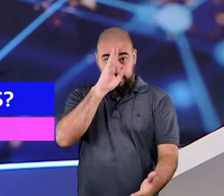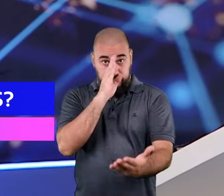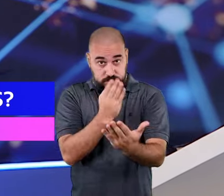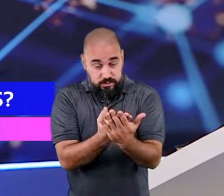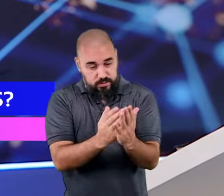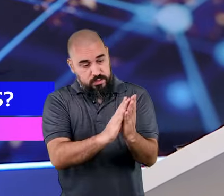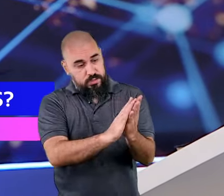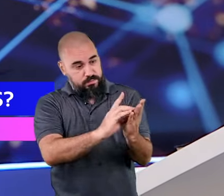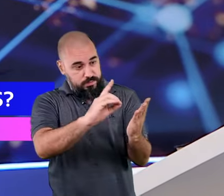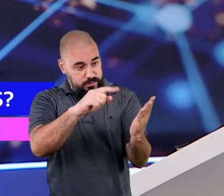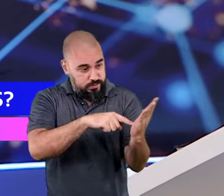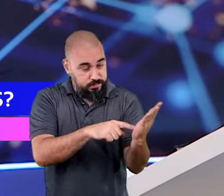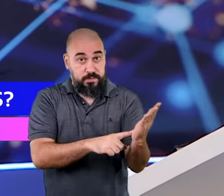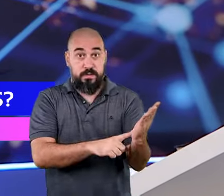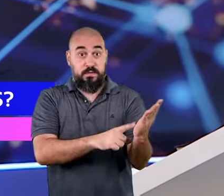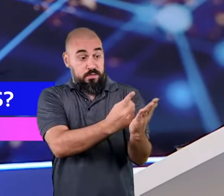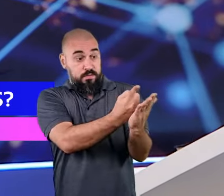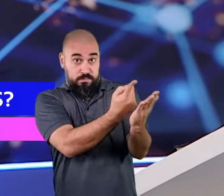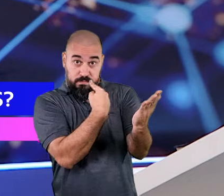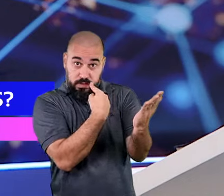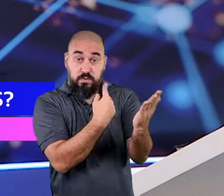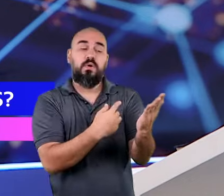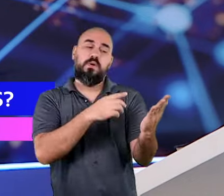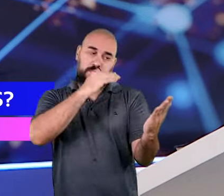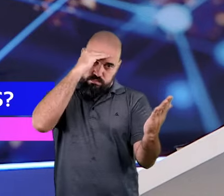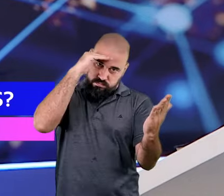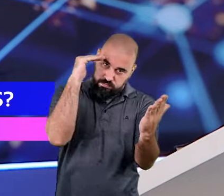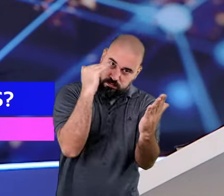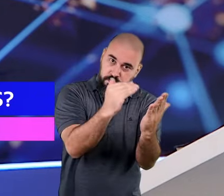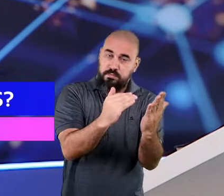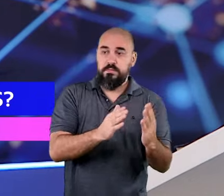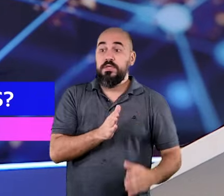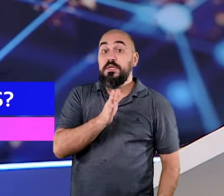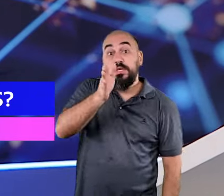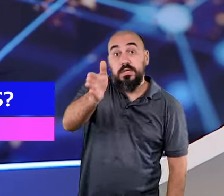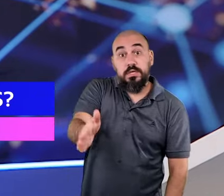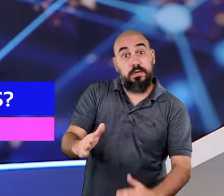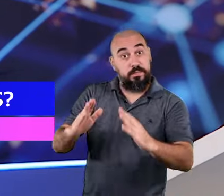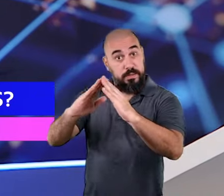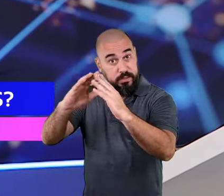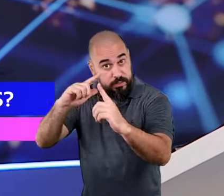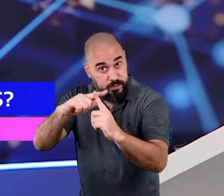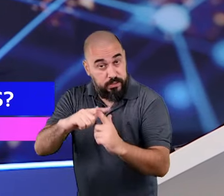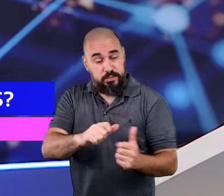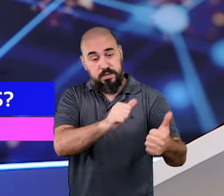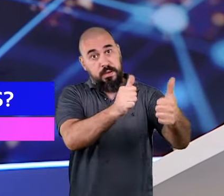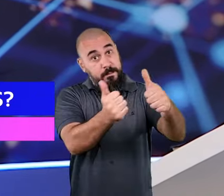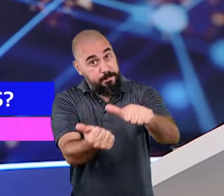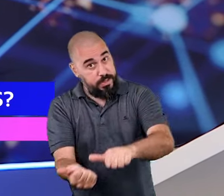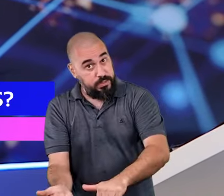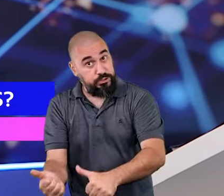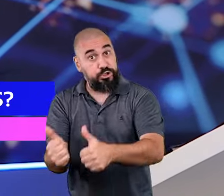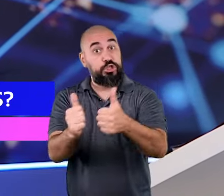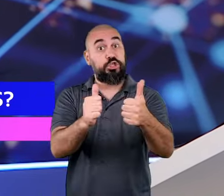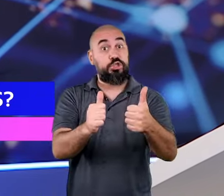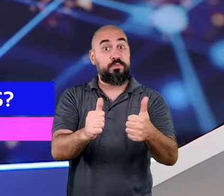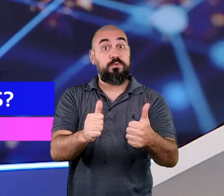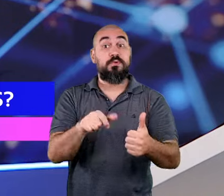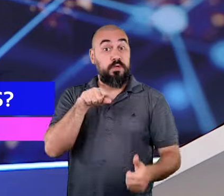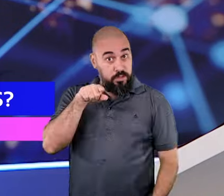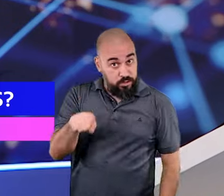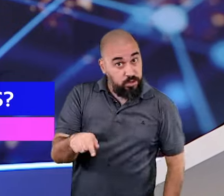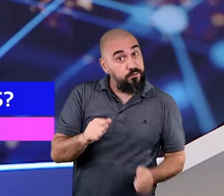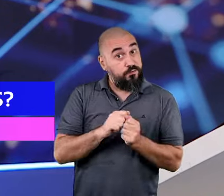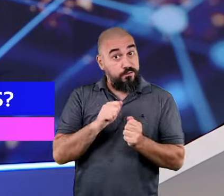palavra, como, por exemplo, obedecer à Bíblia, ir a uma igreja, ser batizado, ser batizada. Esses são passos